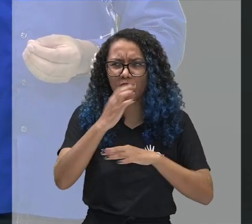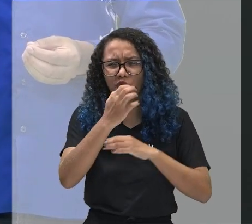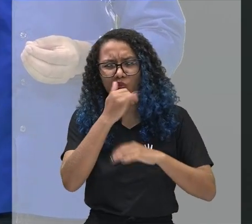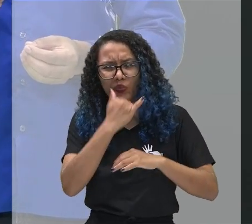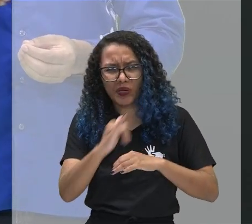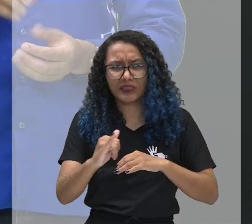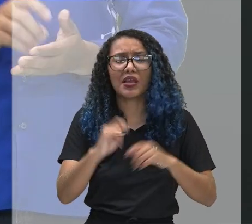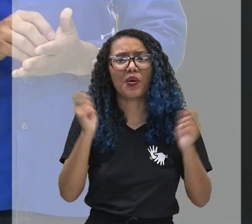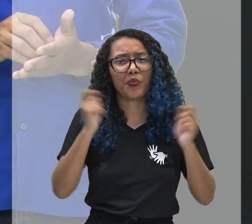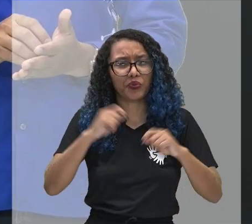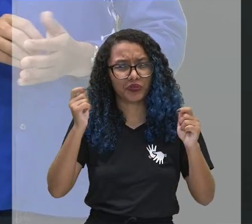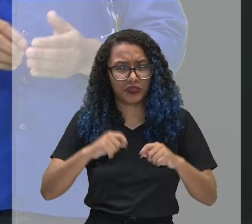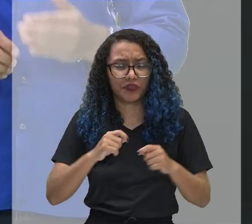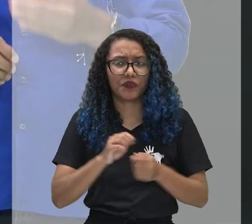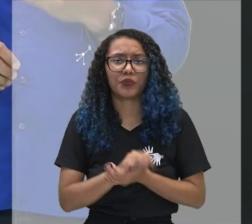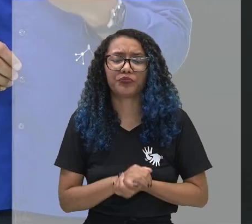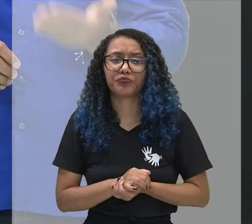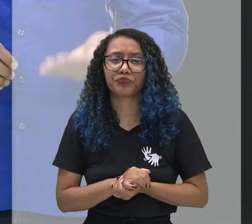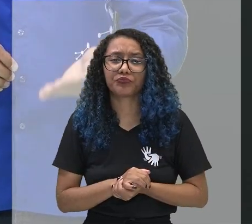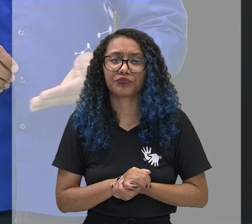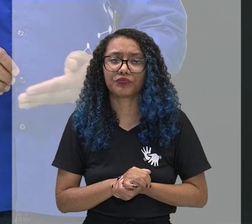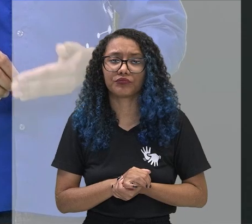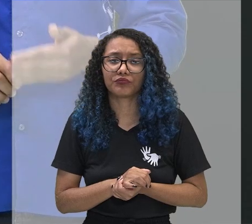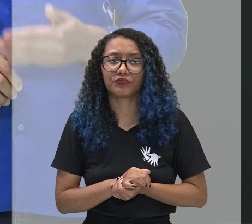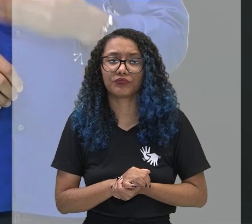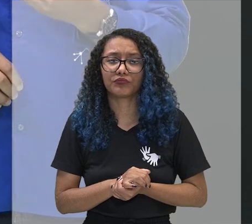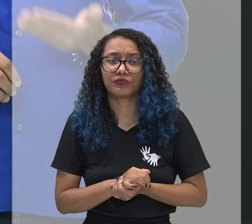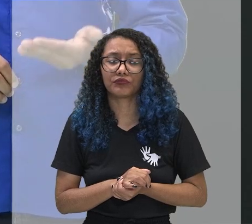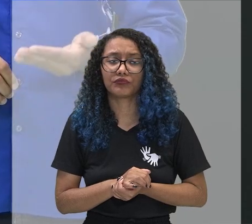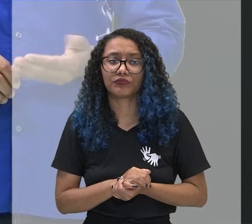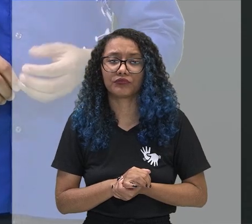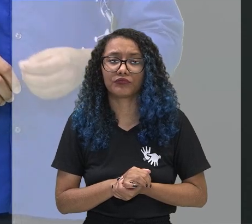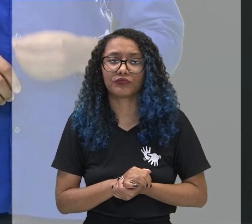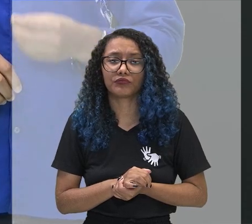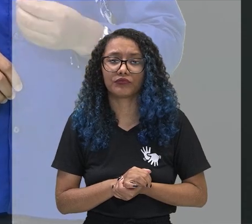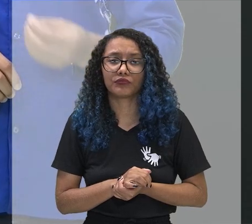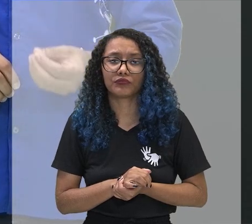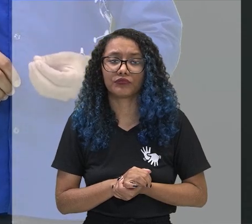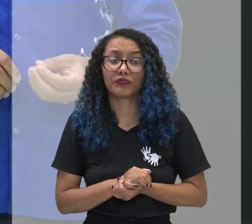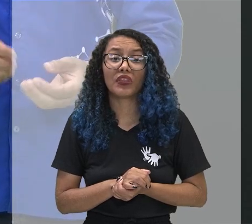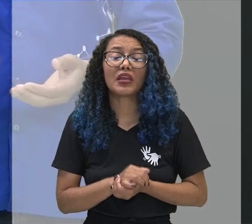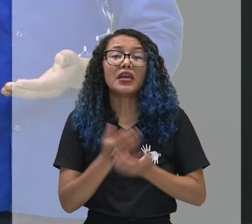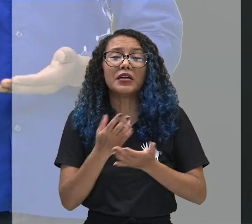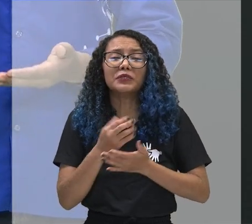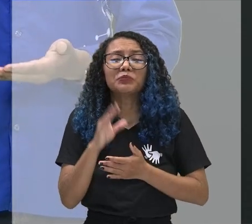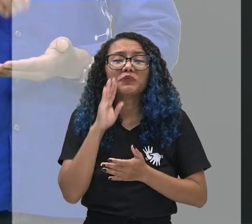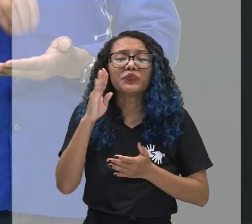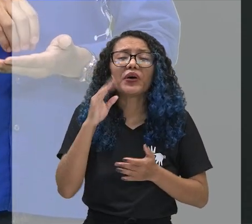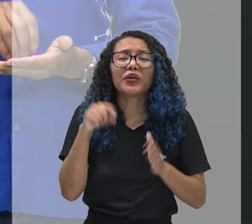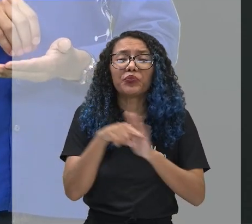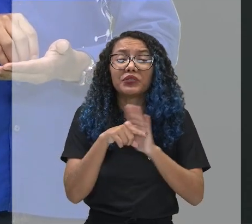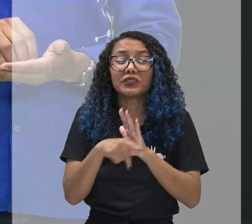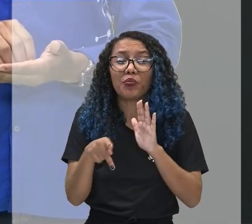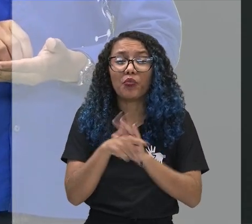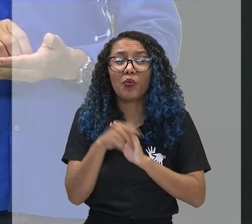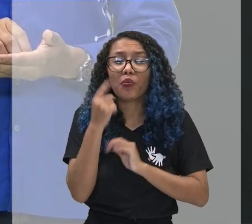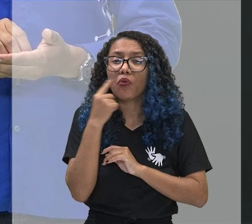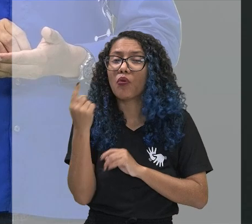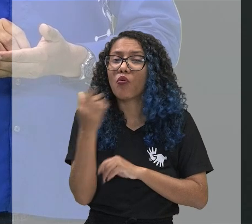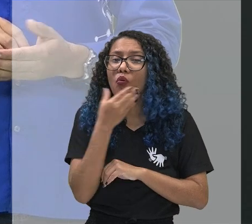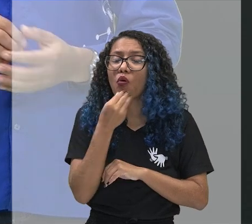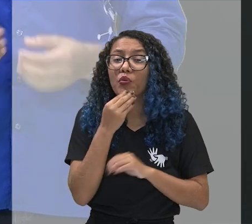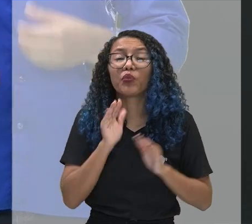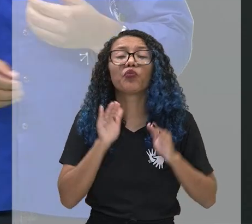certos movimentos e os trabalhos principais de Michael Faraday estiveram concentrados